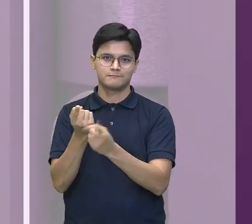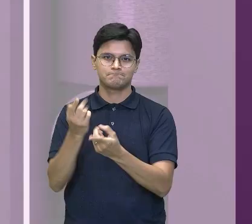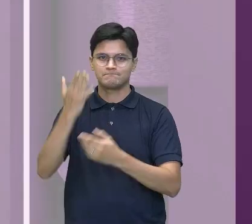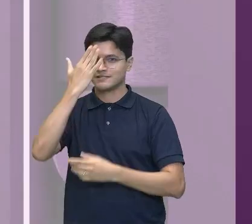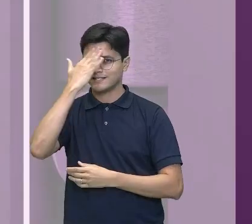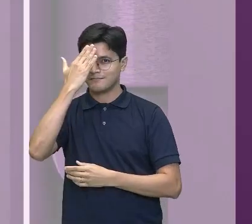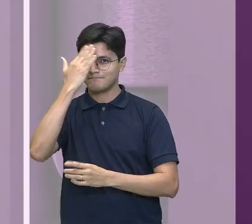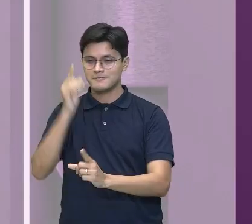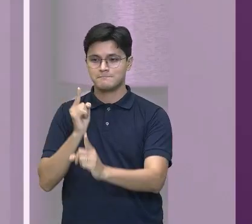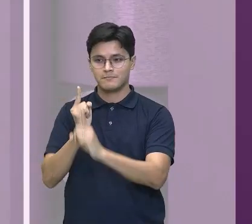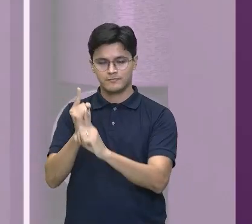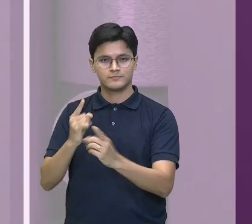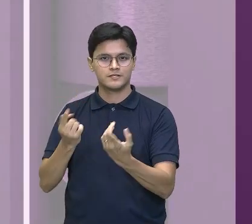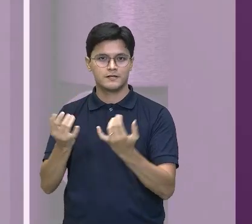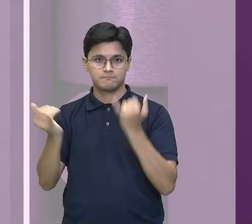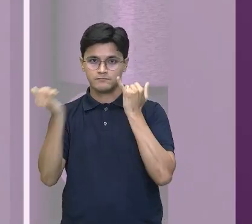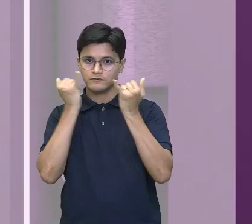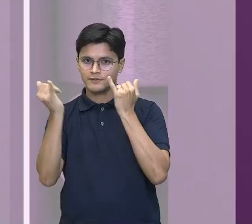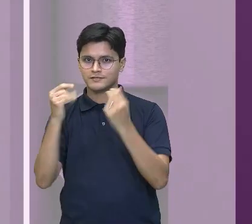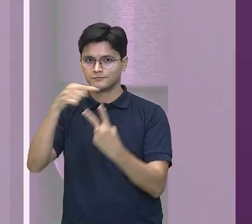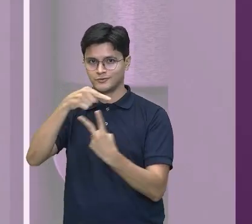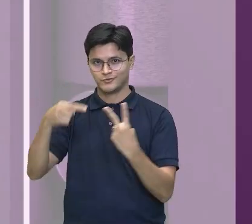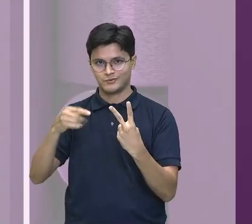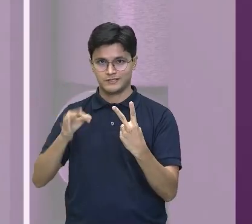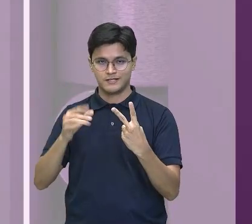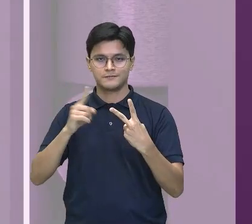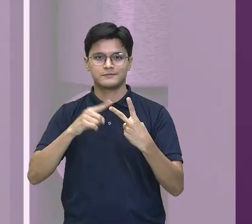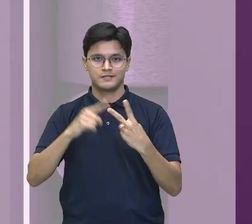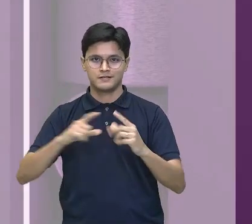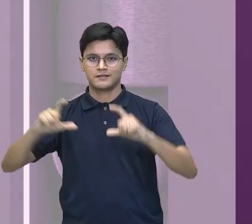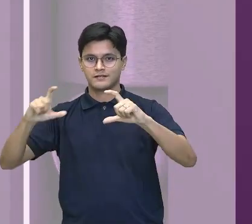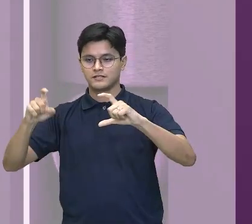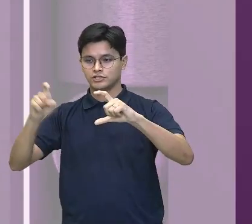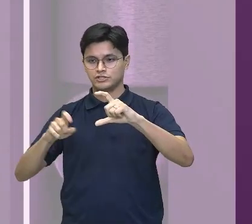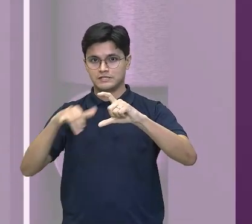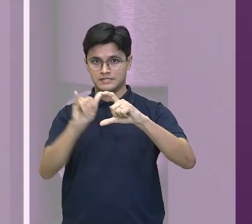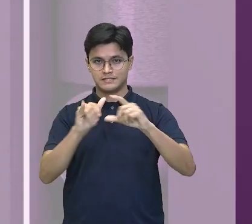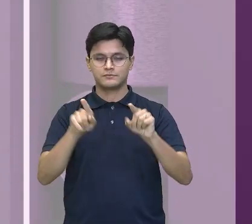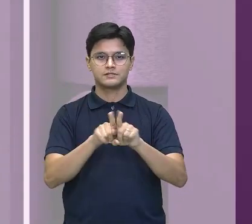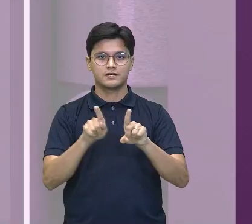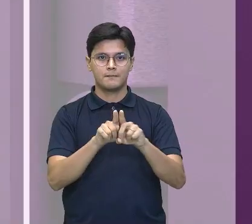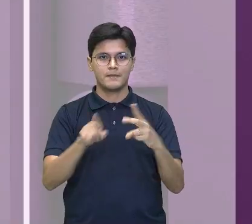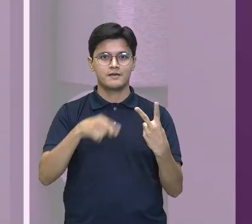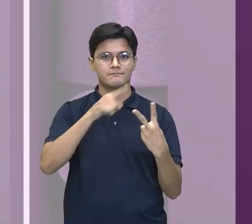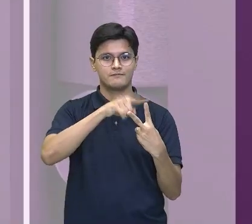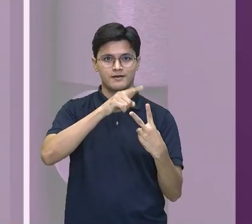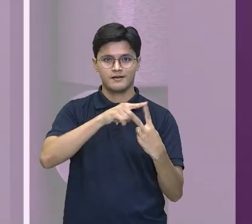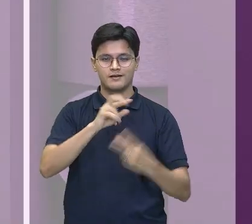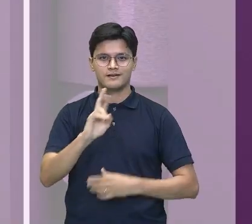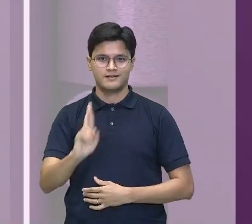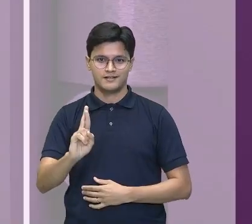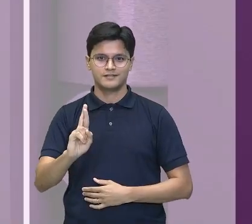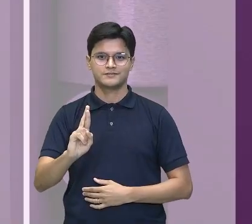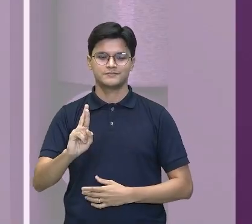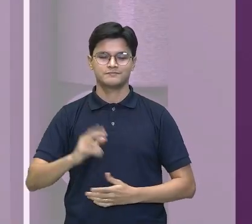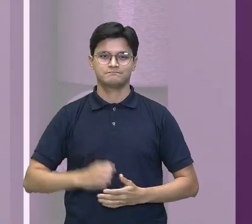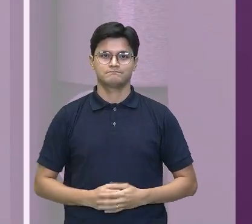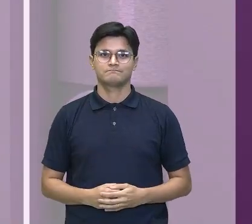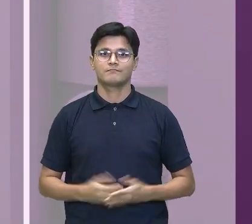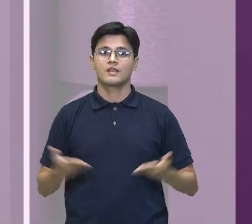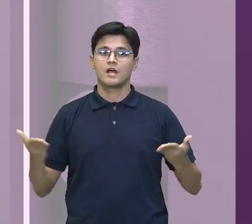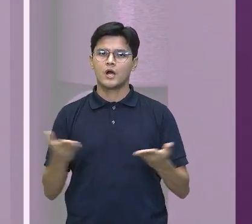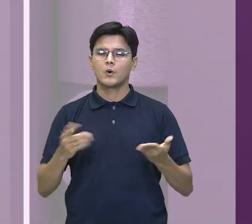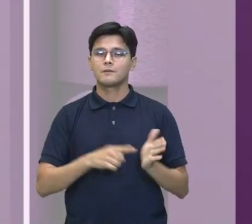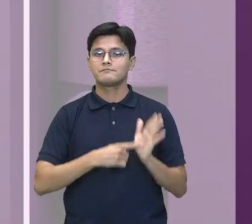informações, né? Tanto as coordenadas do centro, quanto a medida do raio, tá bom? E agora eu vou te apresentar uma